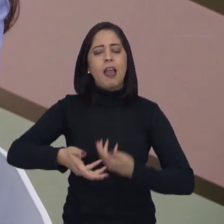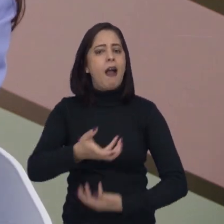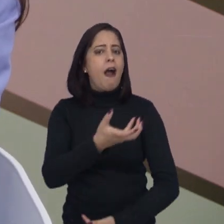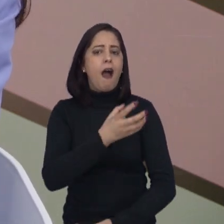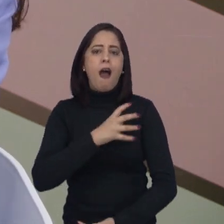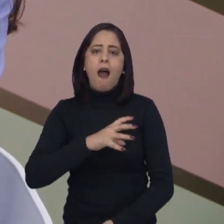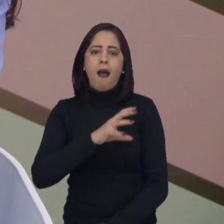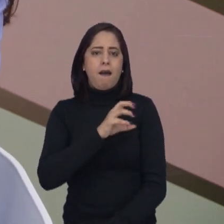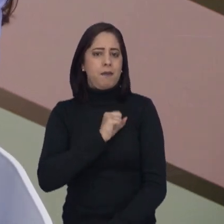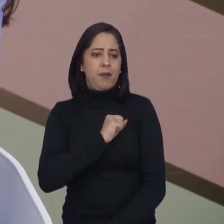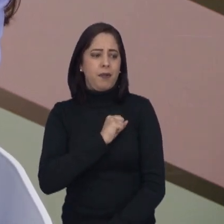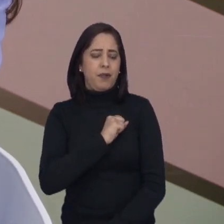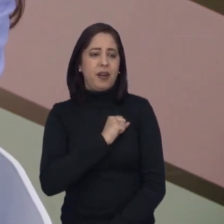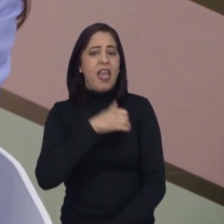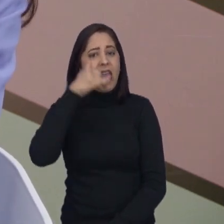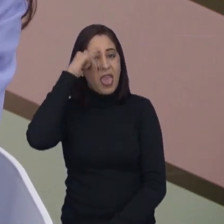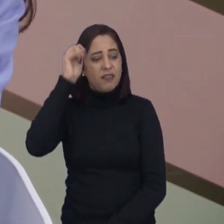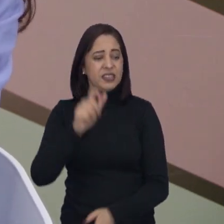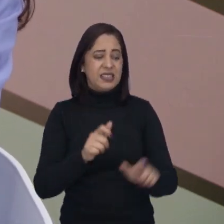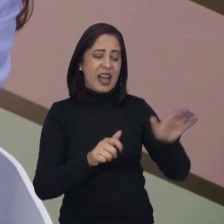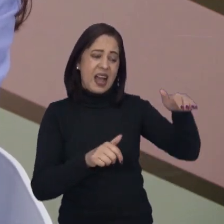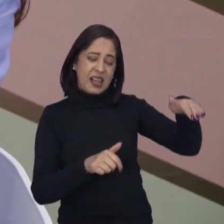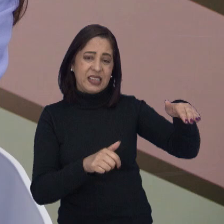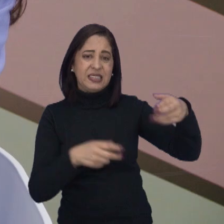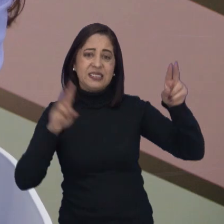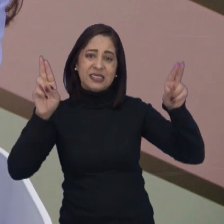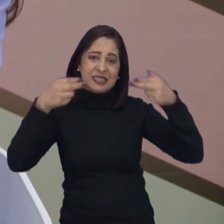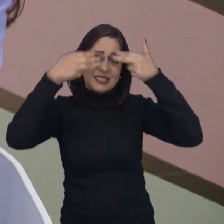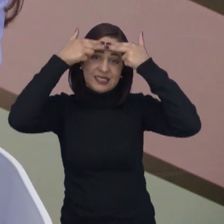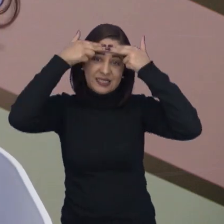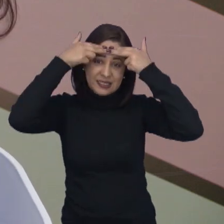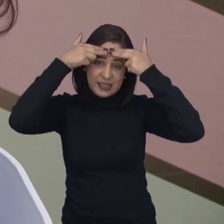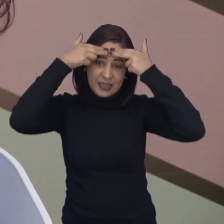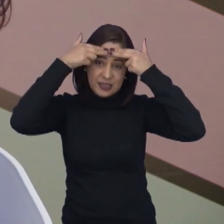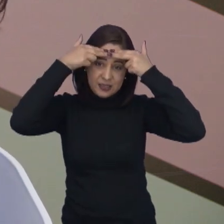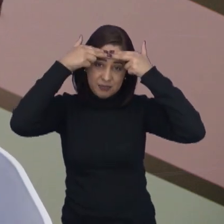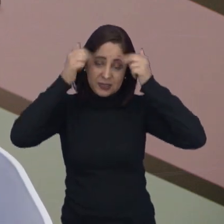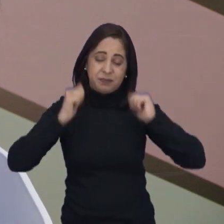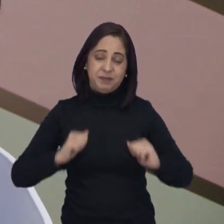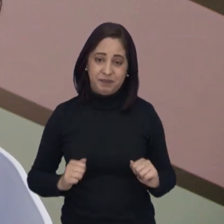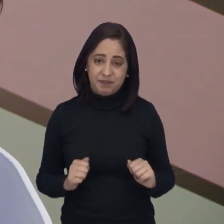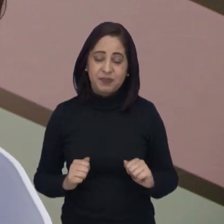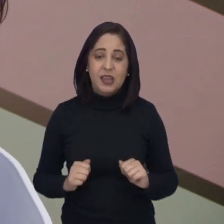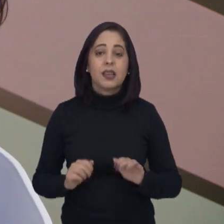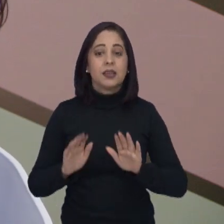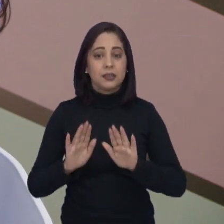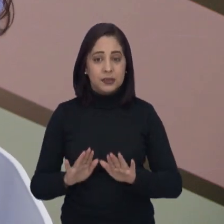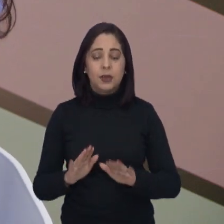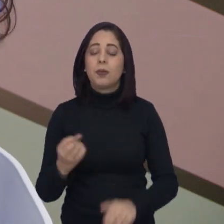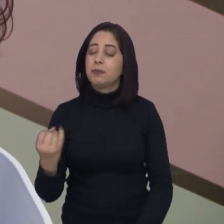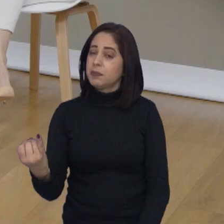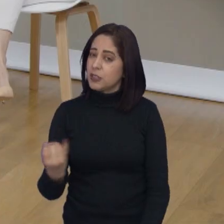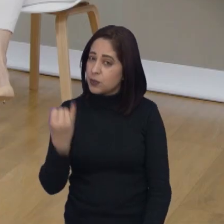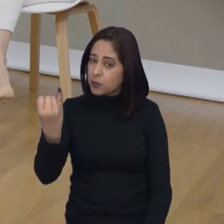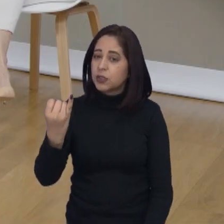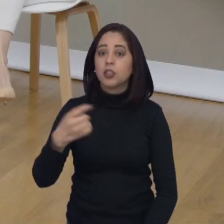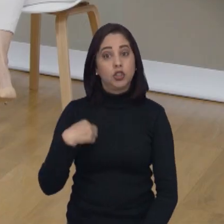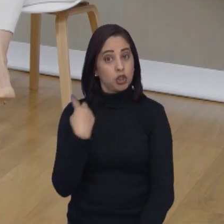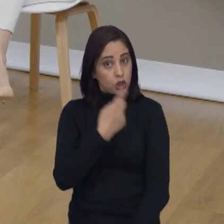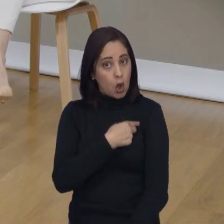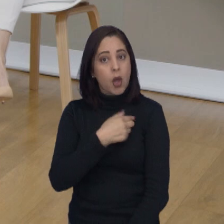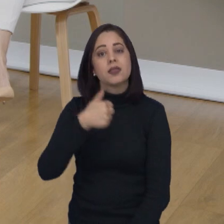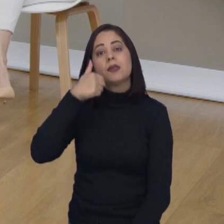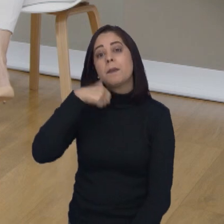esse estigma, né? Porque o ruim da criança é a formação do estigma. Isso é muito importante. Nós,